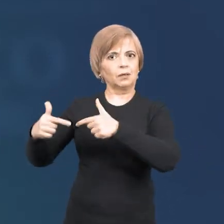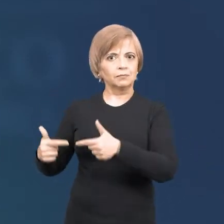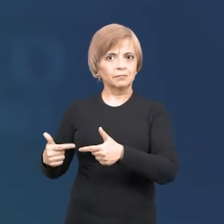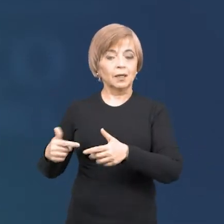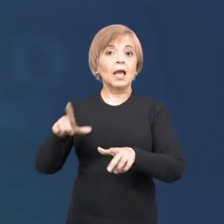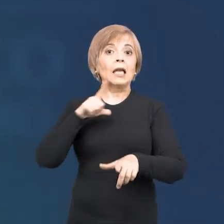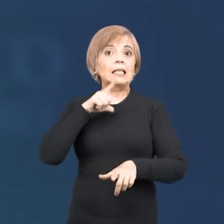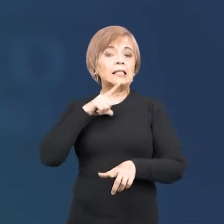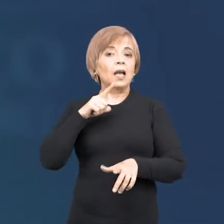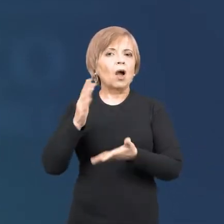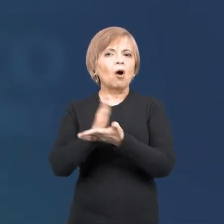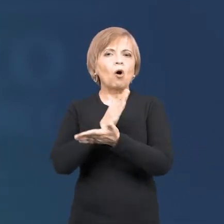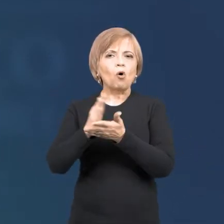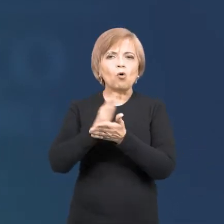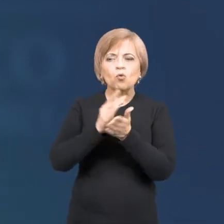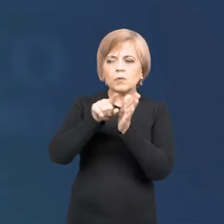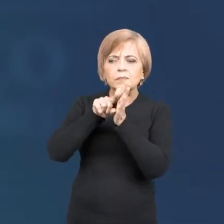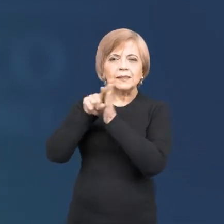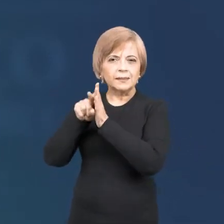alguns estudos